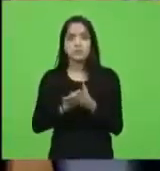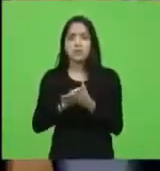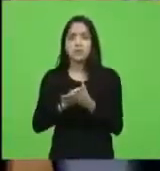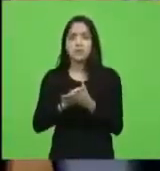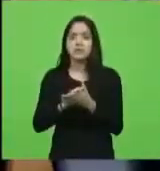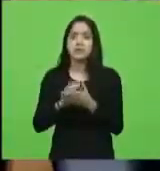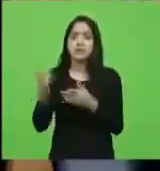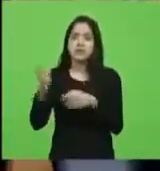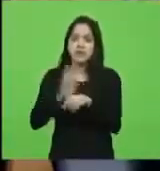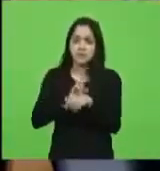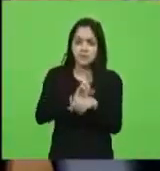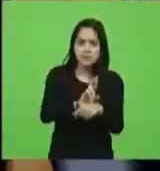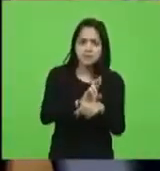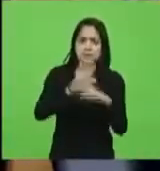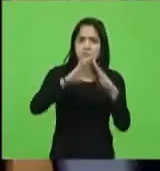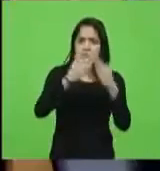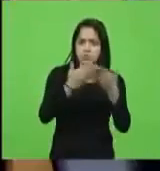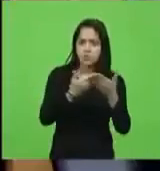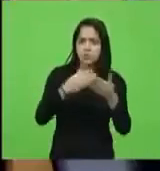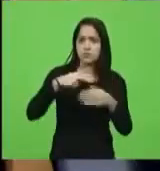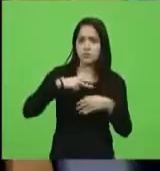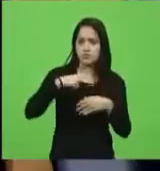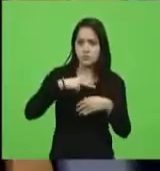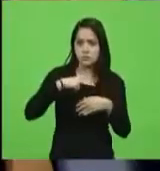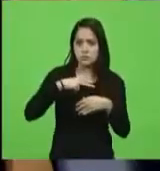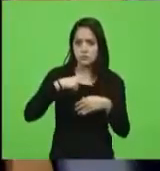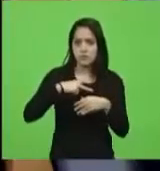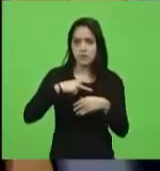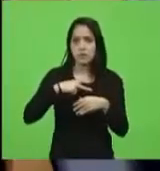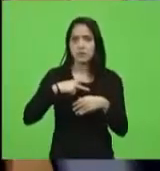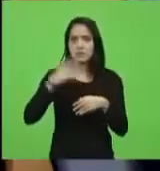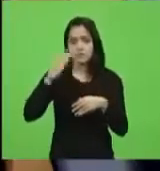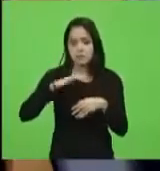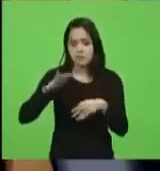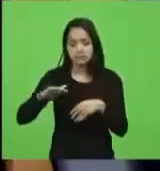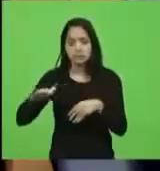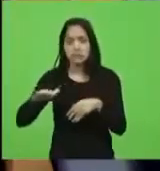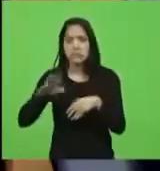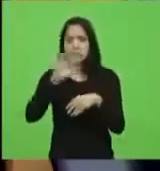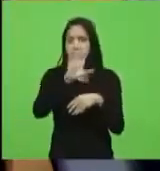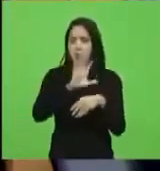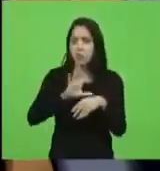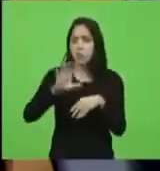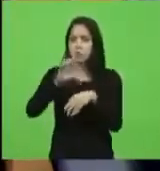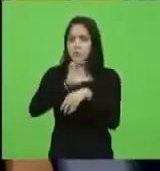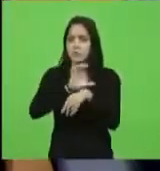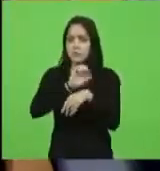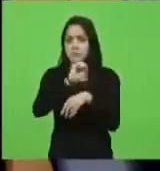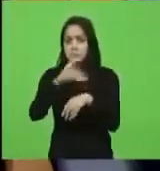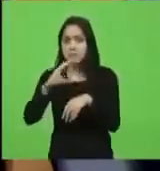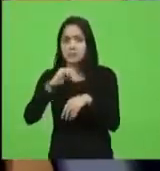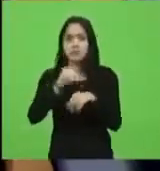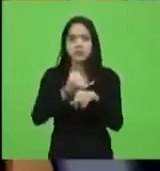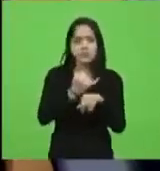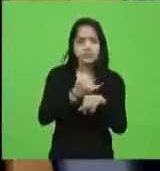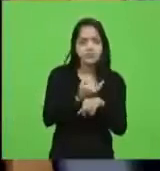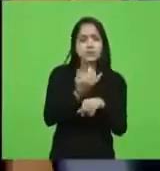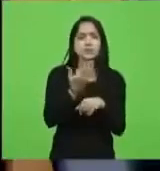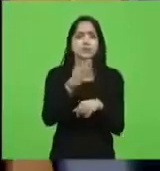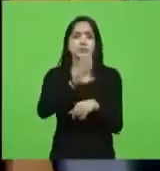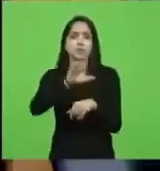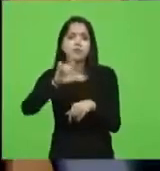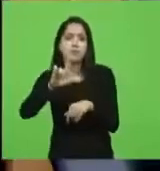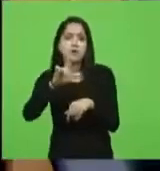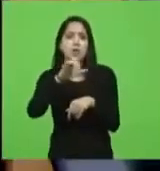de escolas particulares de ensino infantil de todo o estado. Joinville, Blumenau,